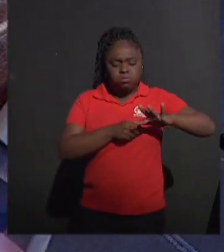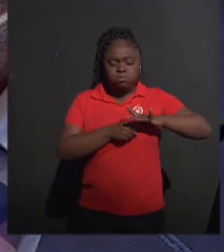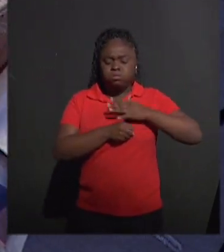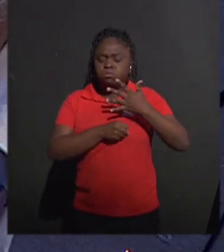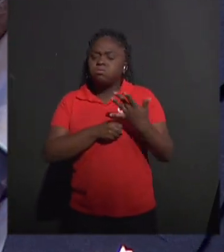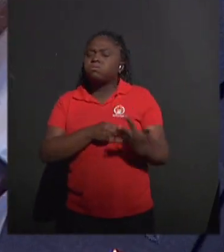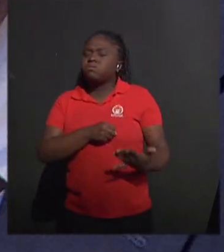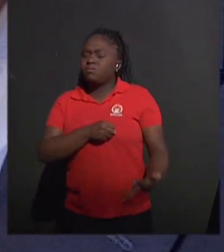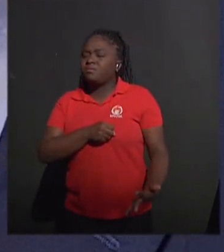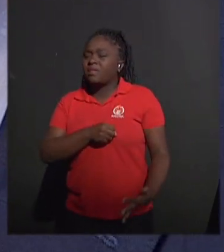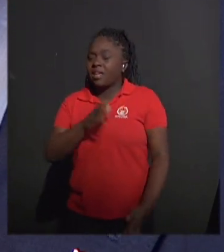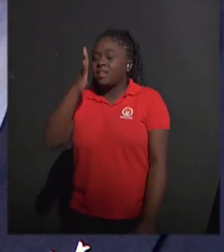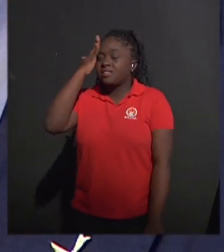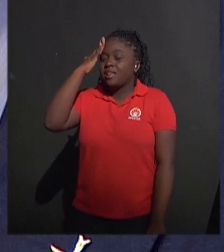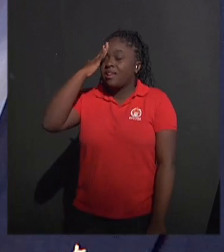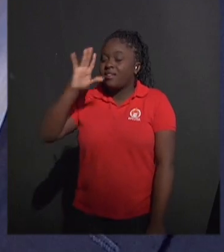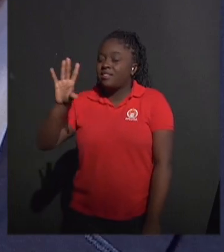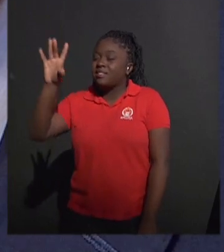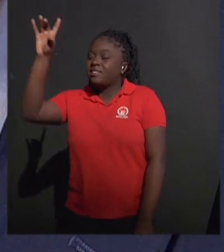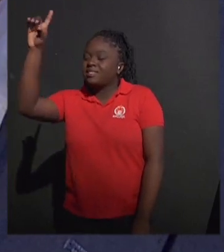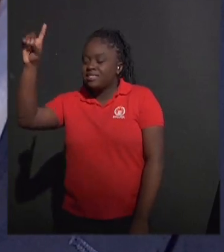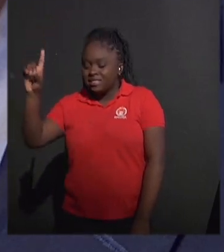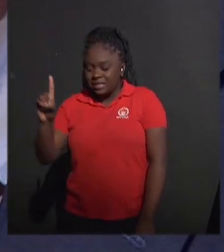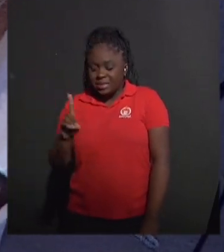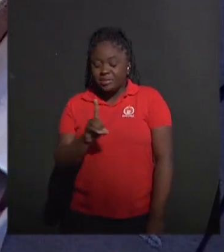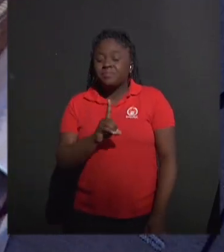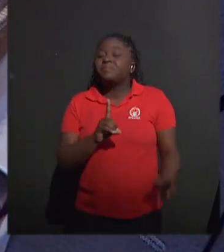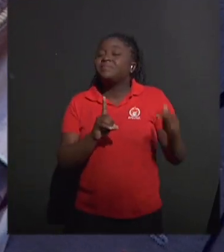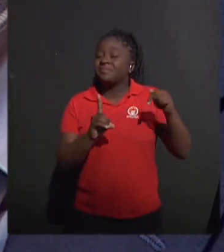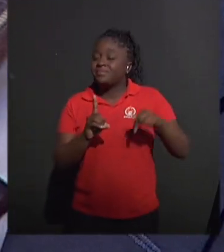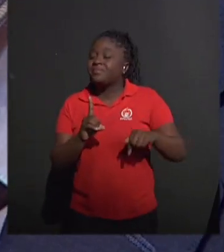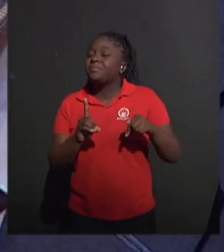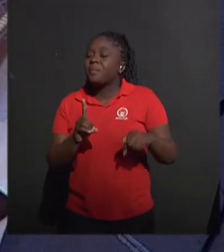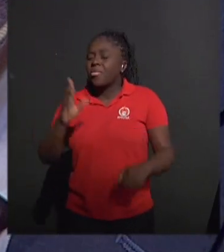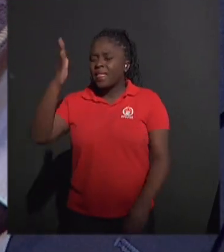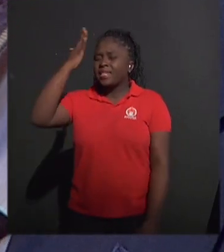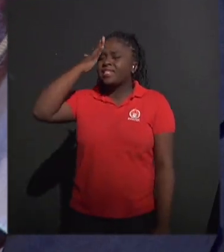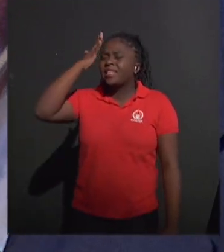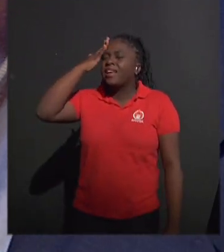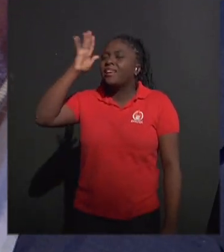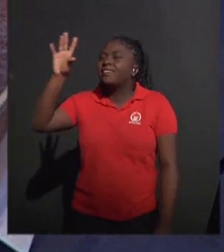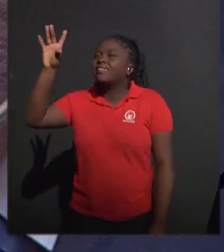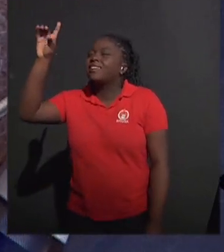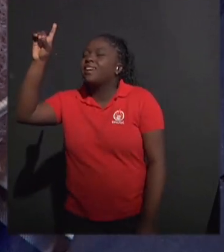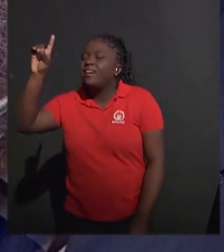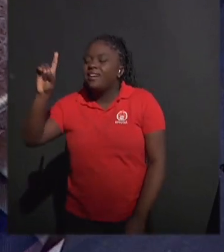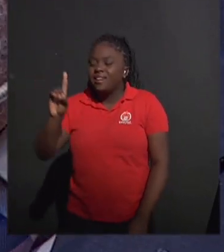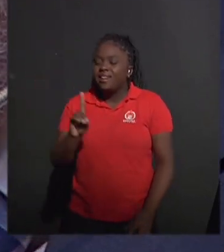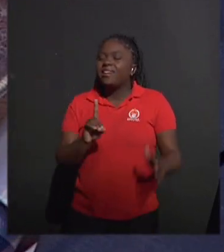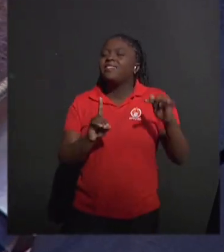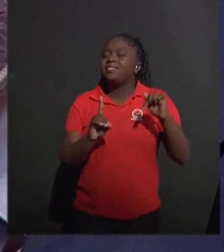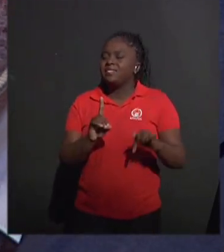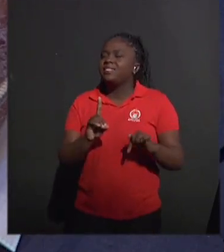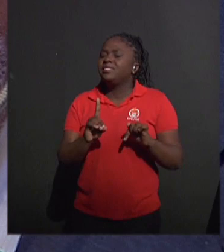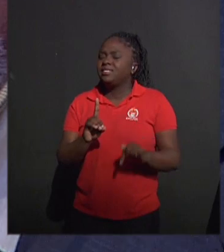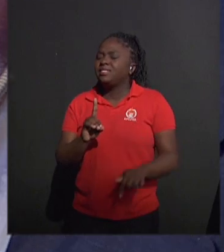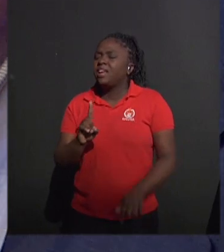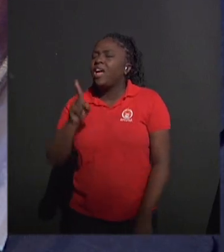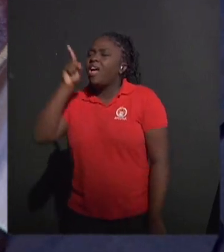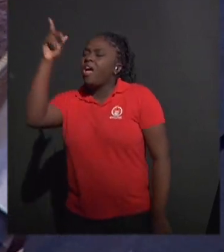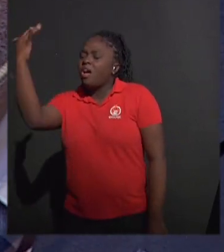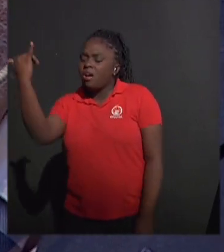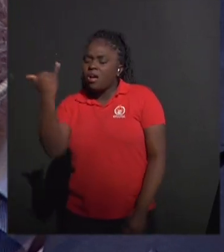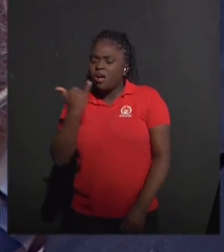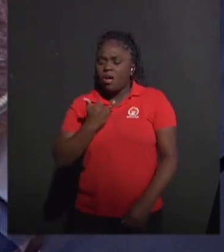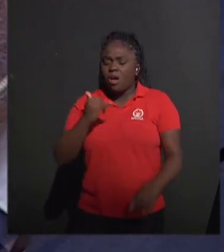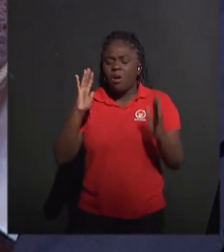Senhor. Sabemos que Tu estás aqui. Sabemos que Tu estás aqui. E o Senhor disse: clama a